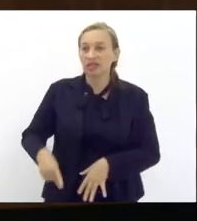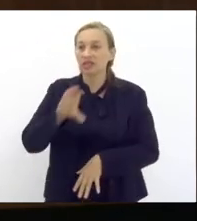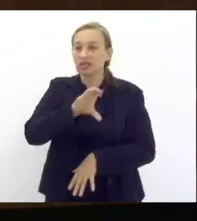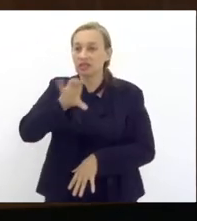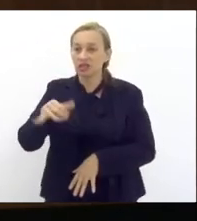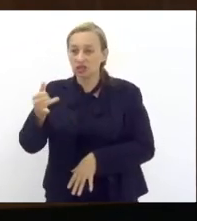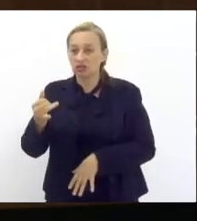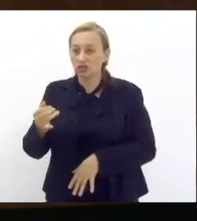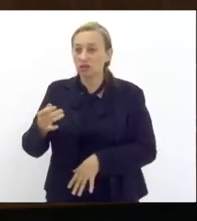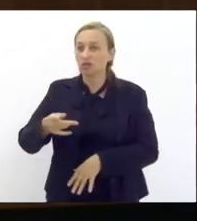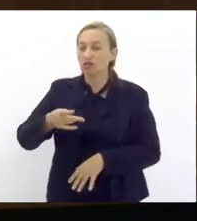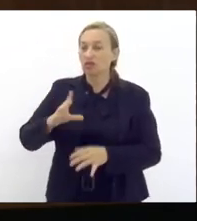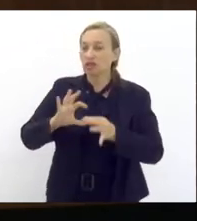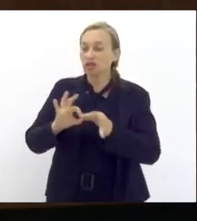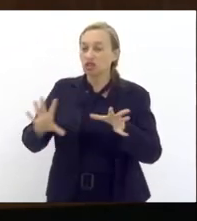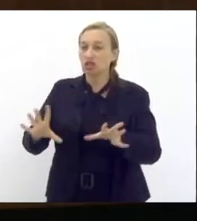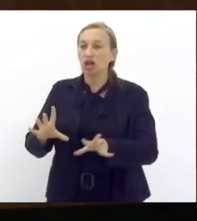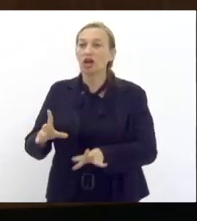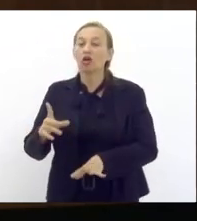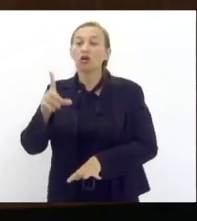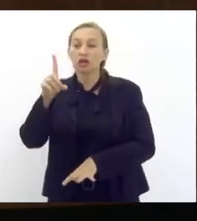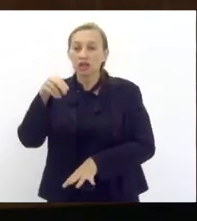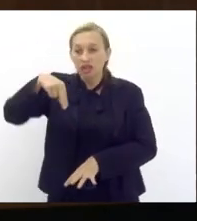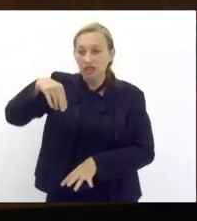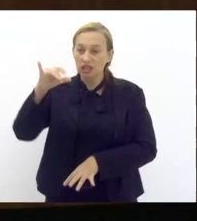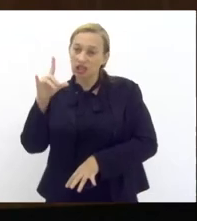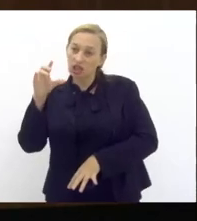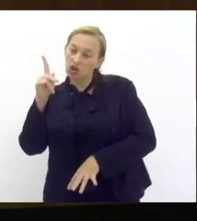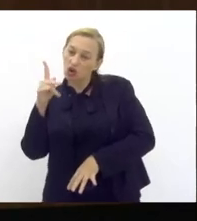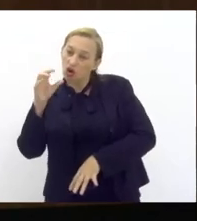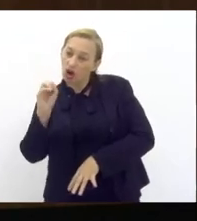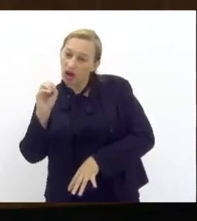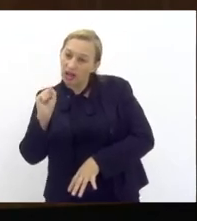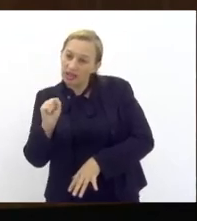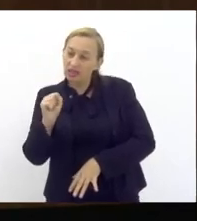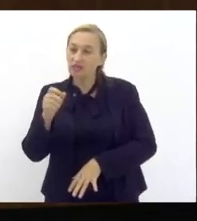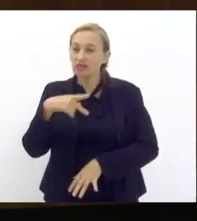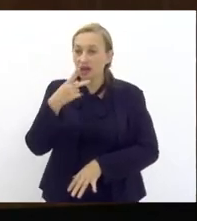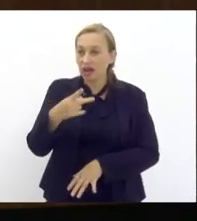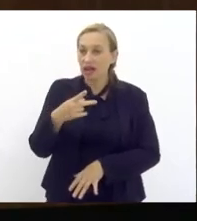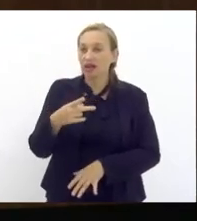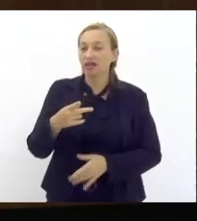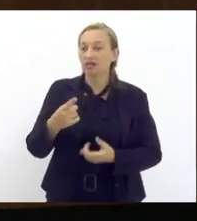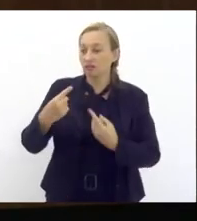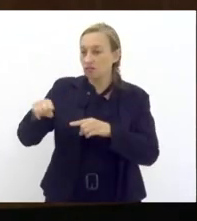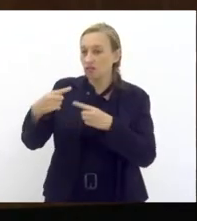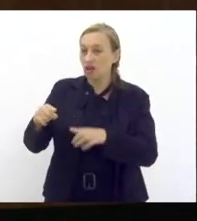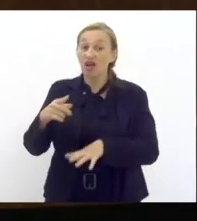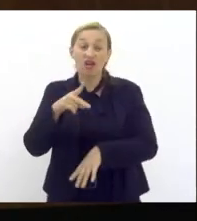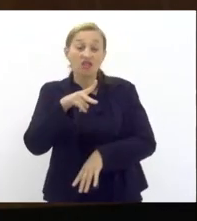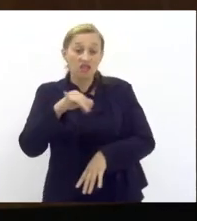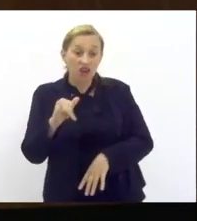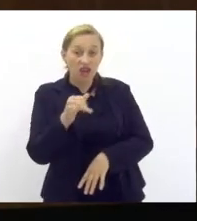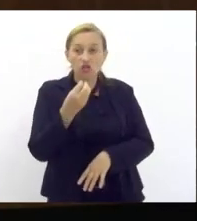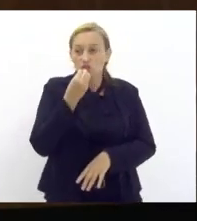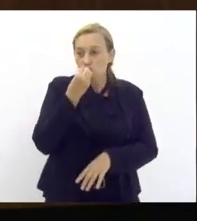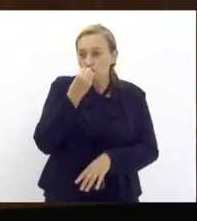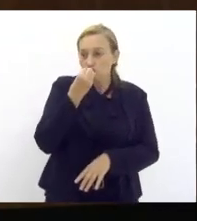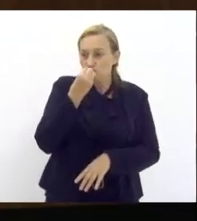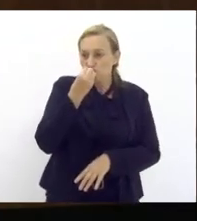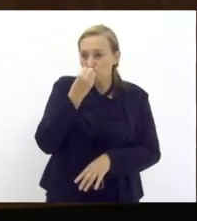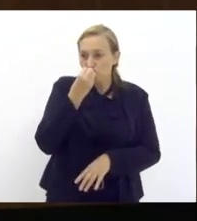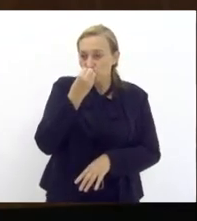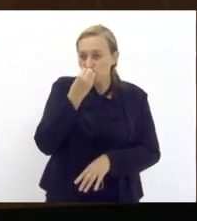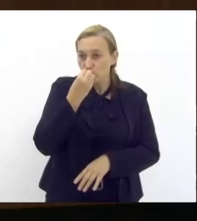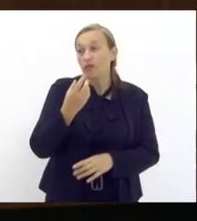passar a palavra para o Nicolas Ferreira e algum parlamentar falou ao mesmo tempo em que Rui provocou, vai chupetinha. Então, isso que foi colocado,